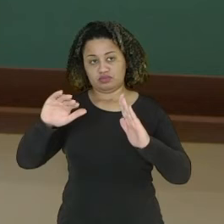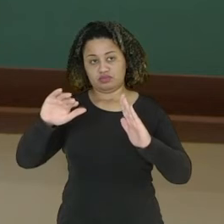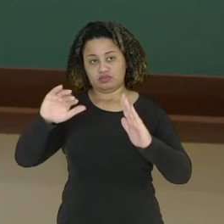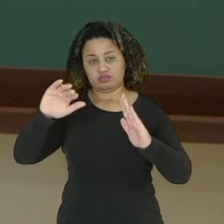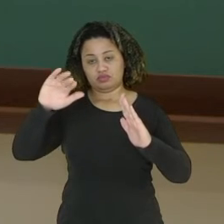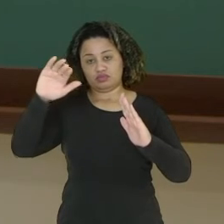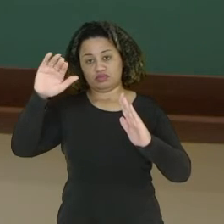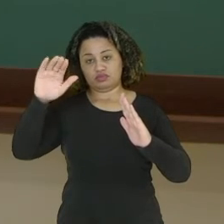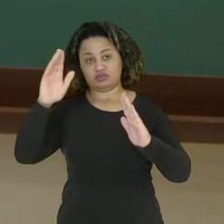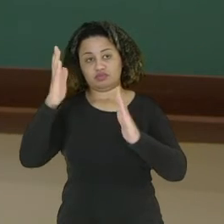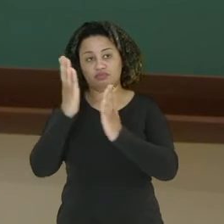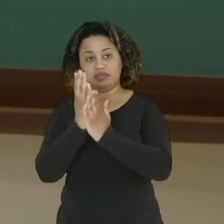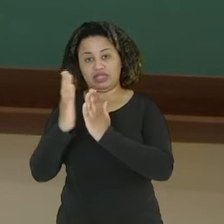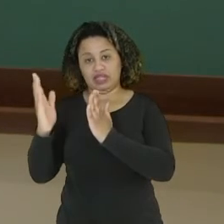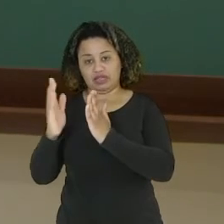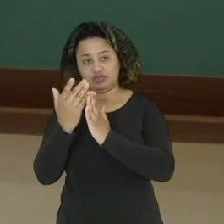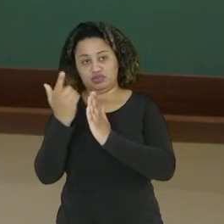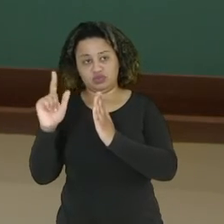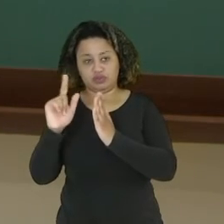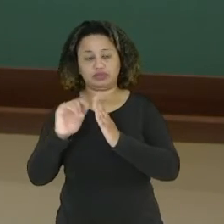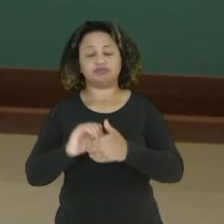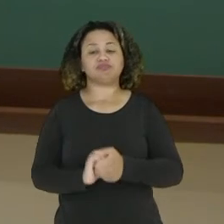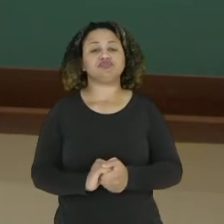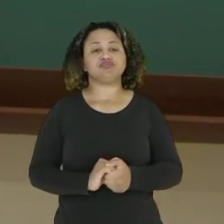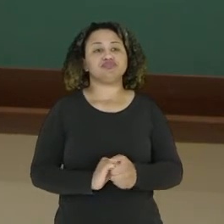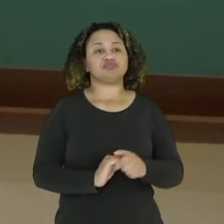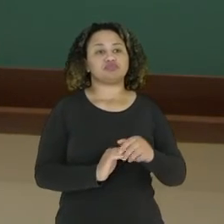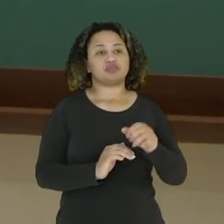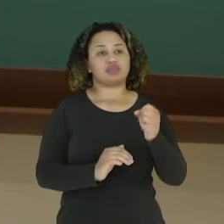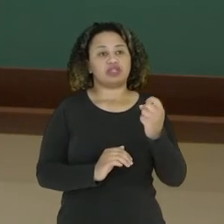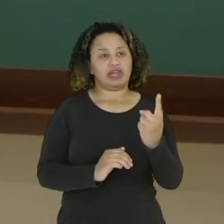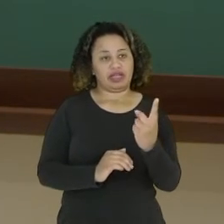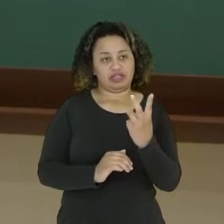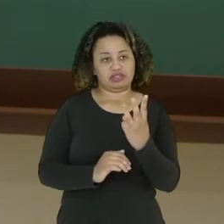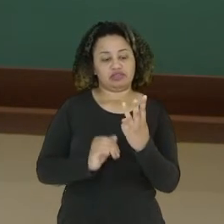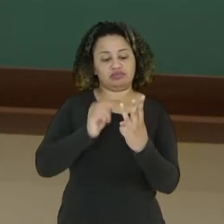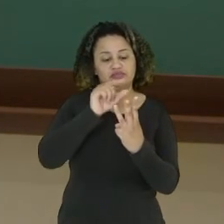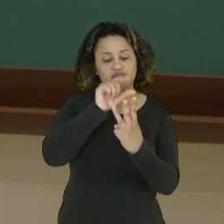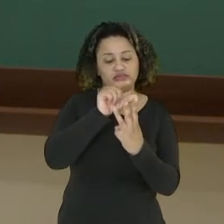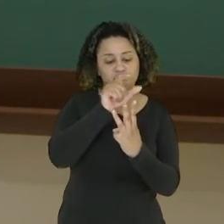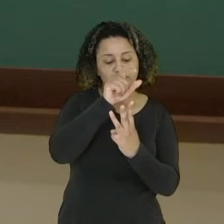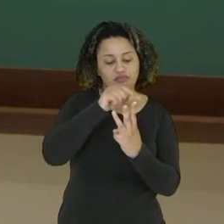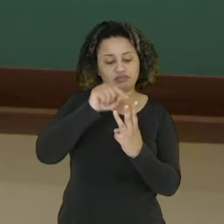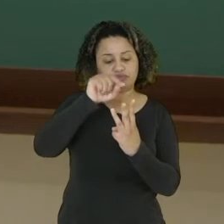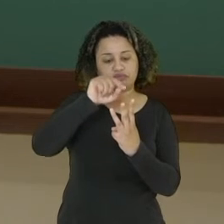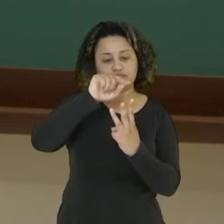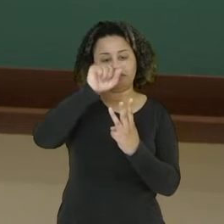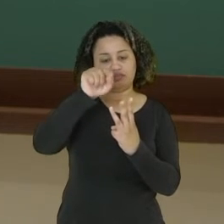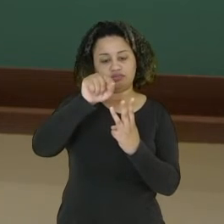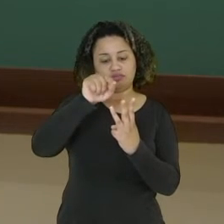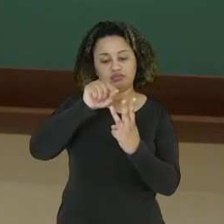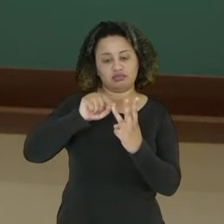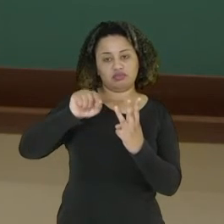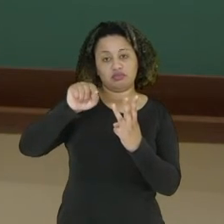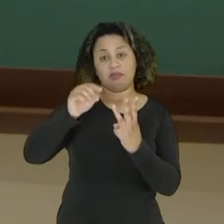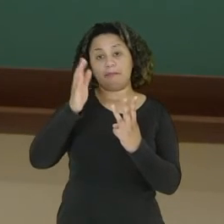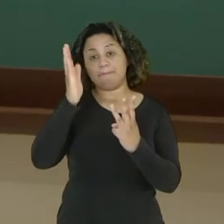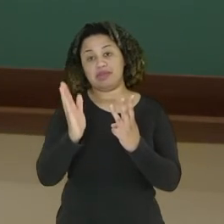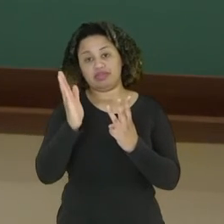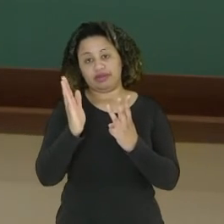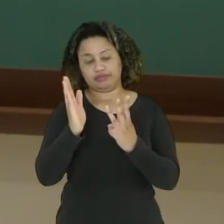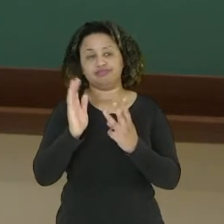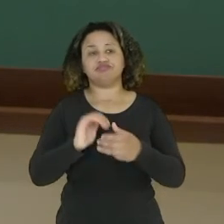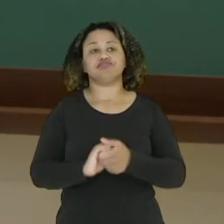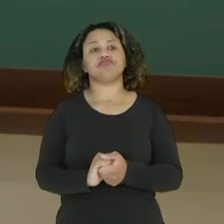cheio mais a metade de uma crista. Então, nós temos a distância inteira, 49 centímetros. Se